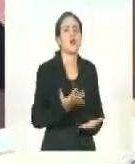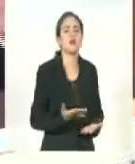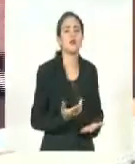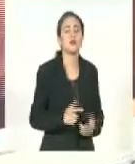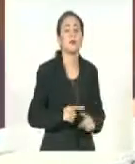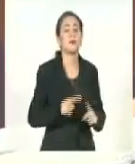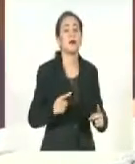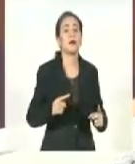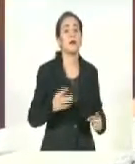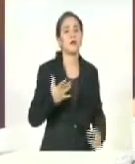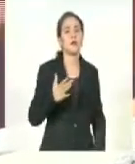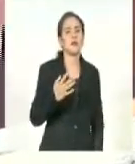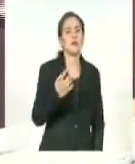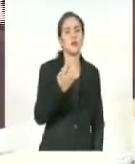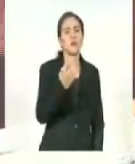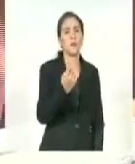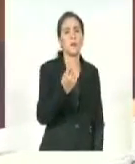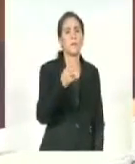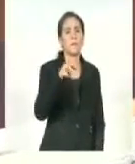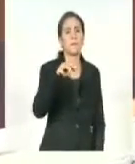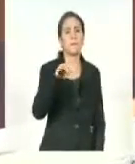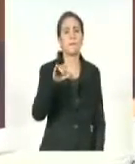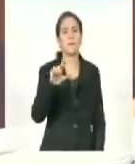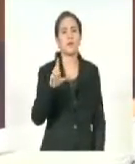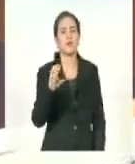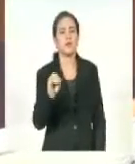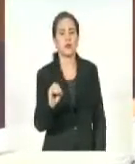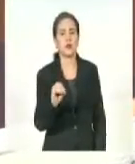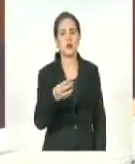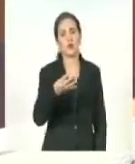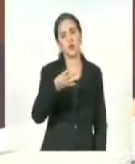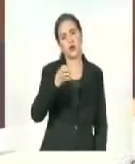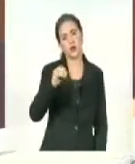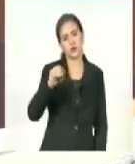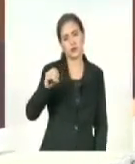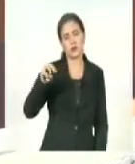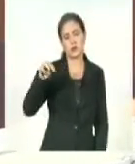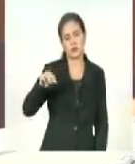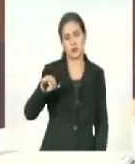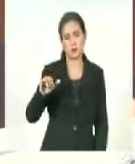não de 850 mil, mais ou menos, como foi dito. Partido Verde.